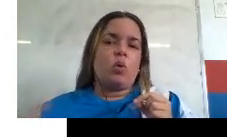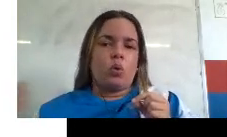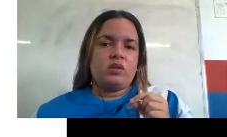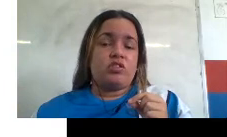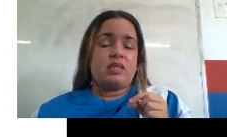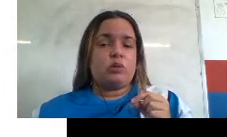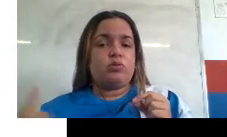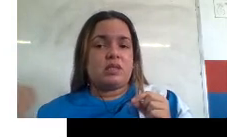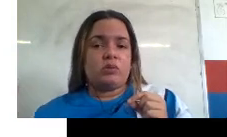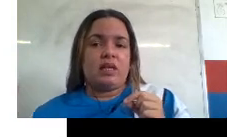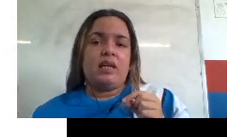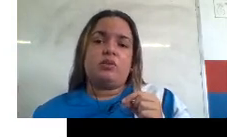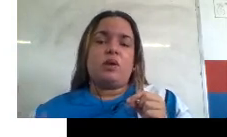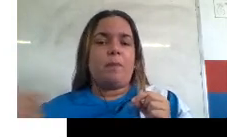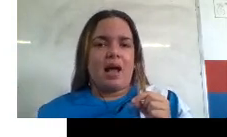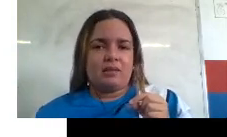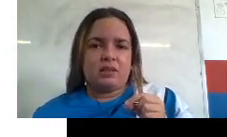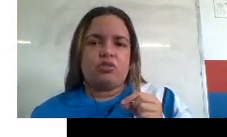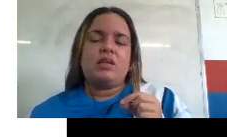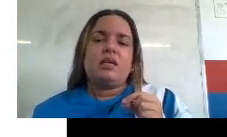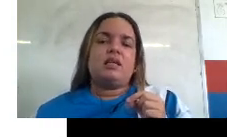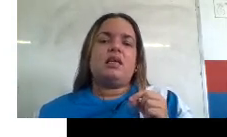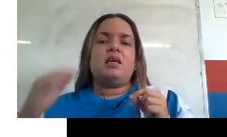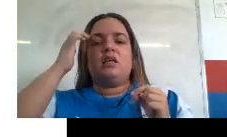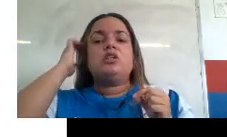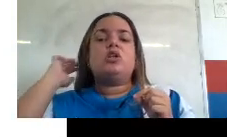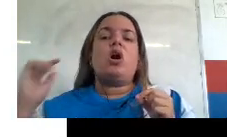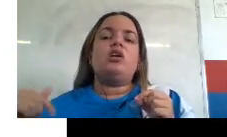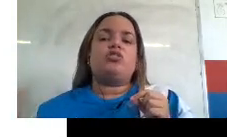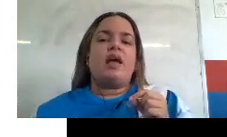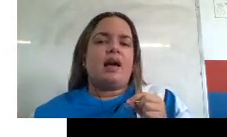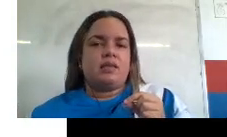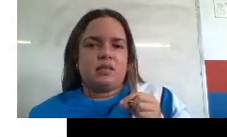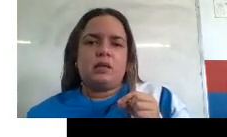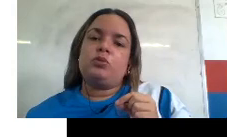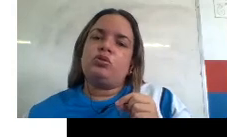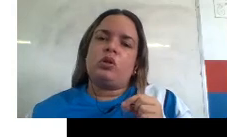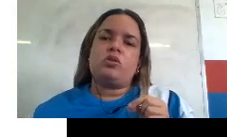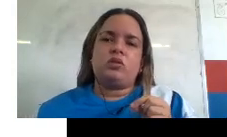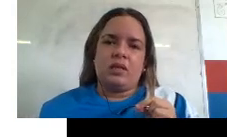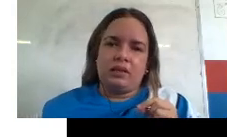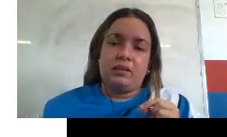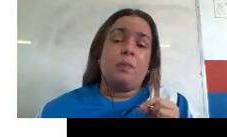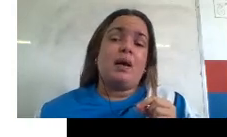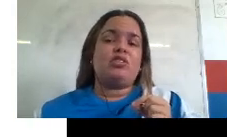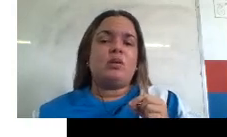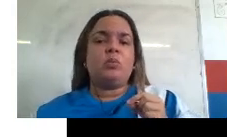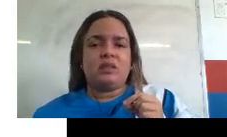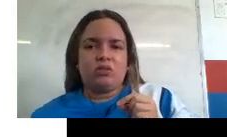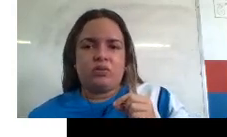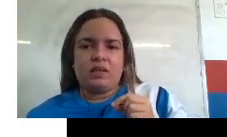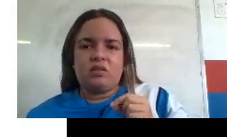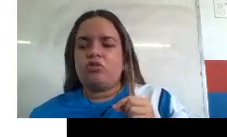que são coisas, né? são direitos, são práticas que nós realizamos no nosso dia a dia, mas